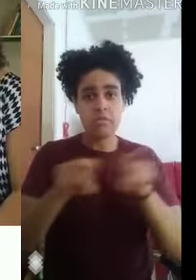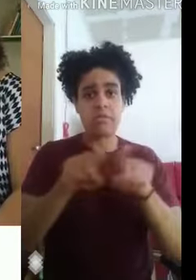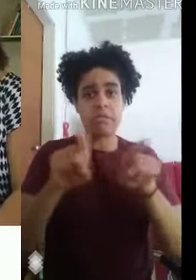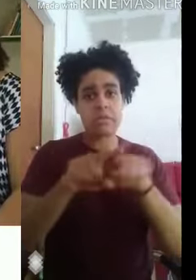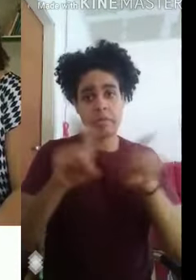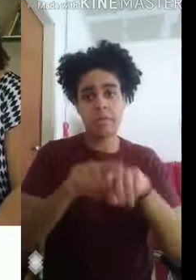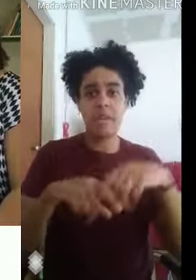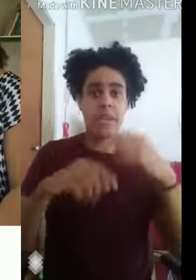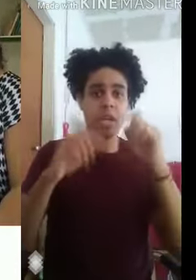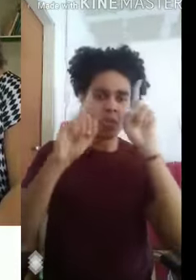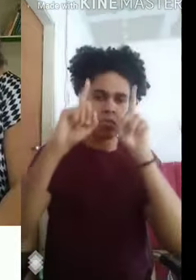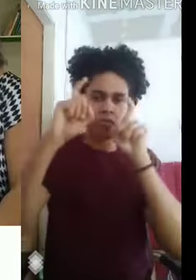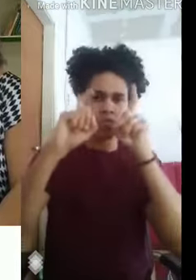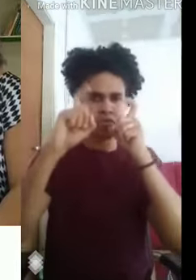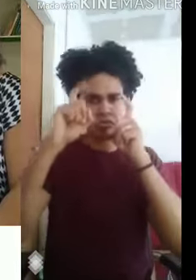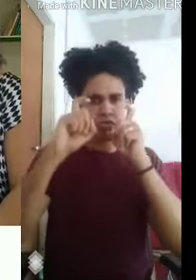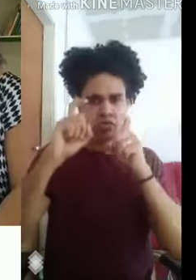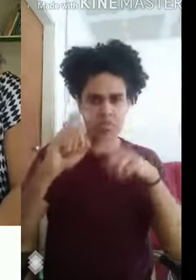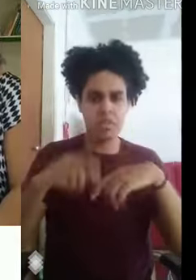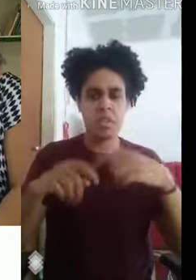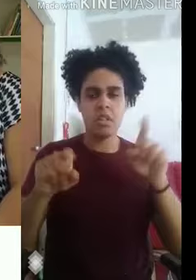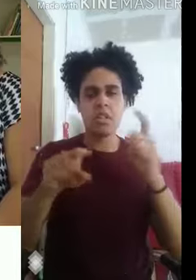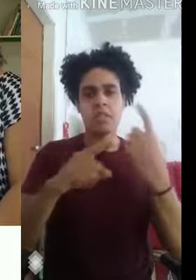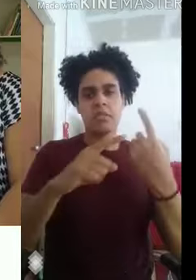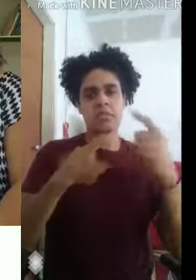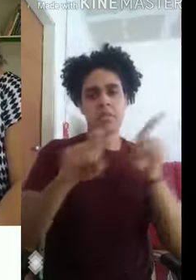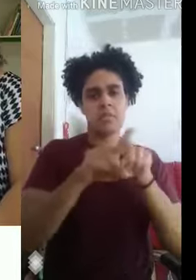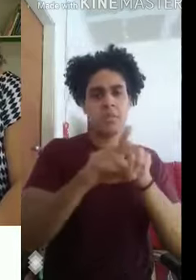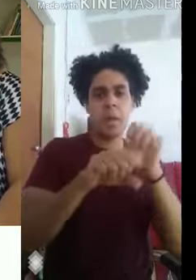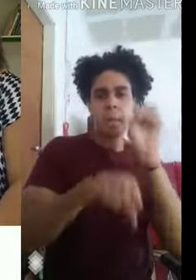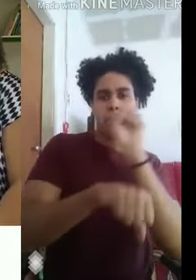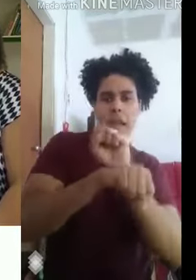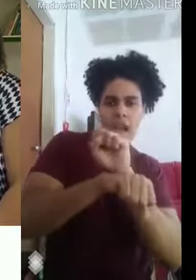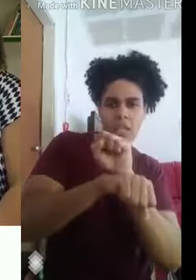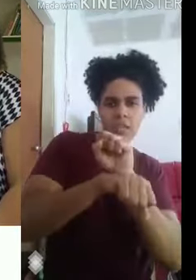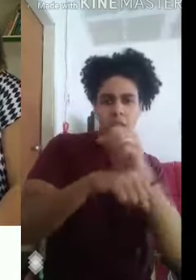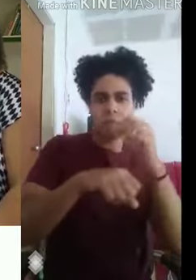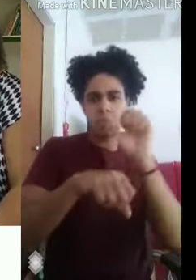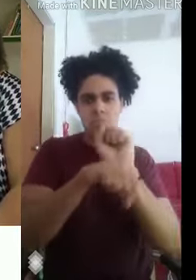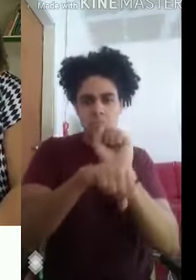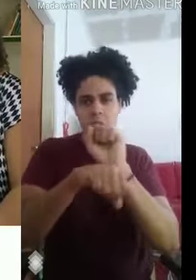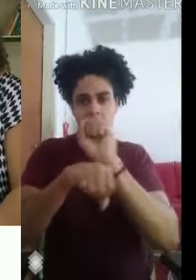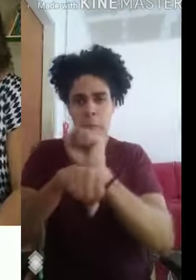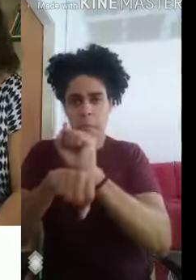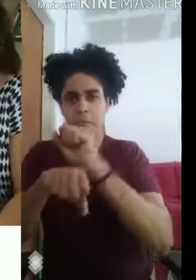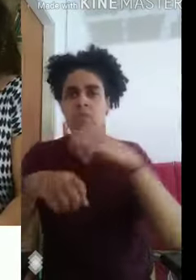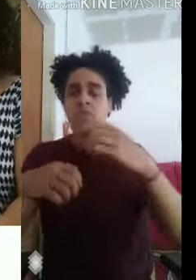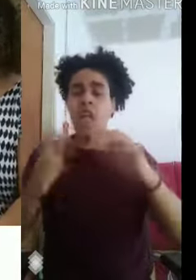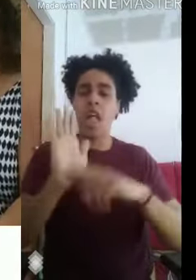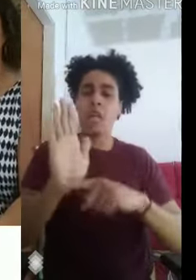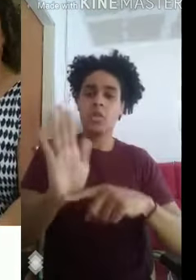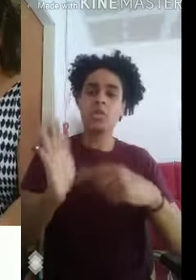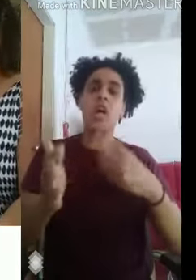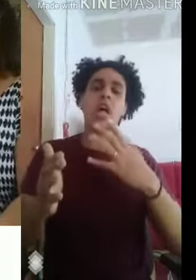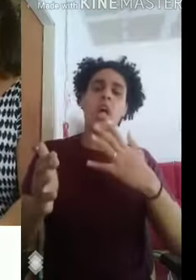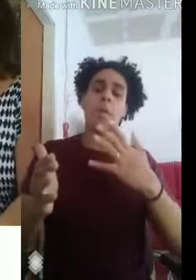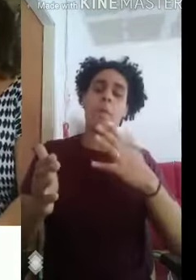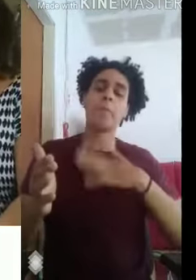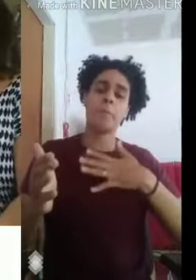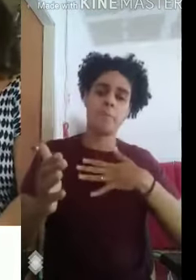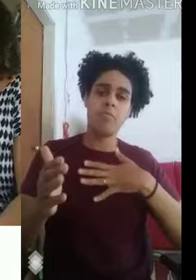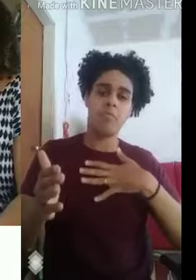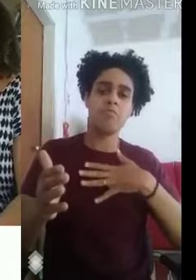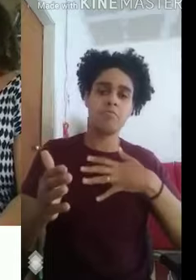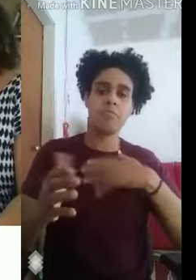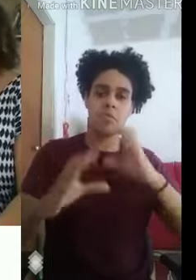expressões faciais, as pausas, tudo isso ajuda a minha comunicação oral. Na escrita eu não posso empregar